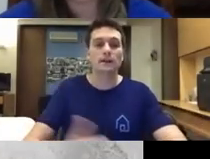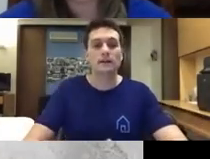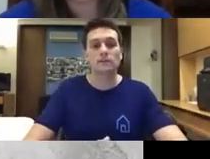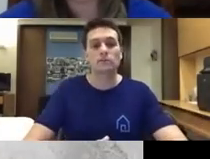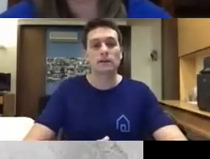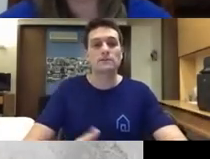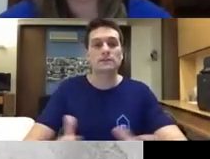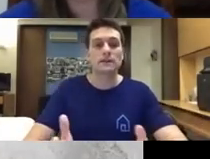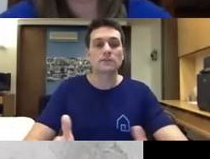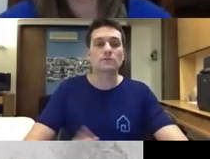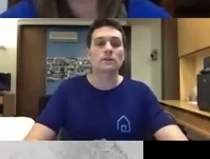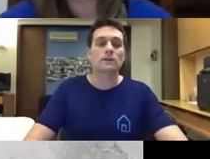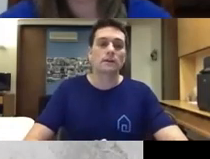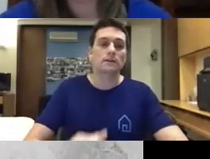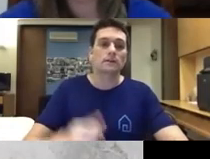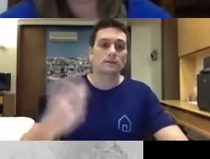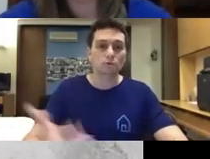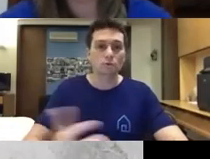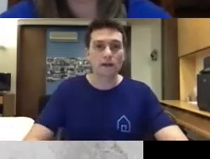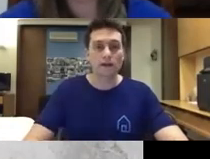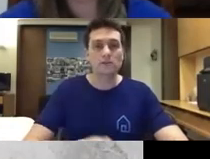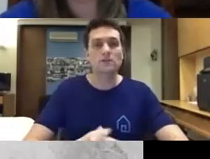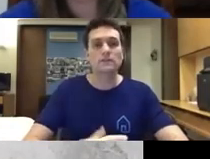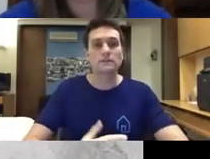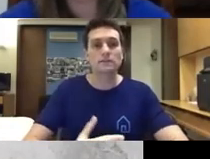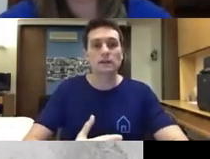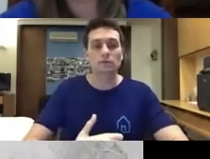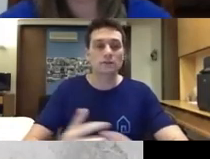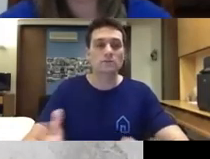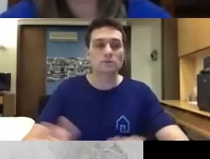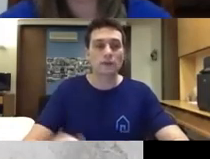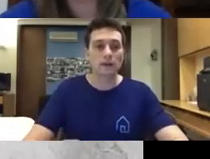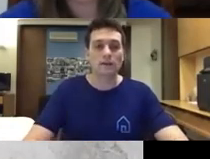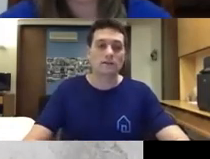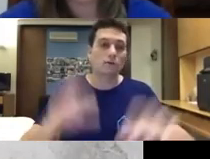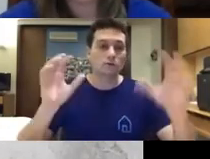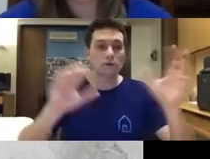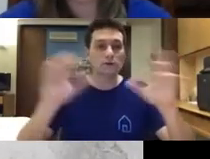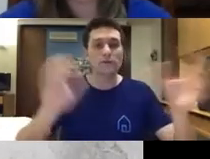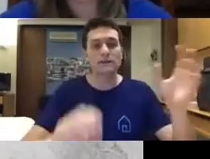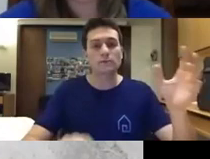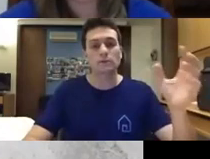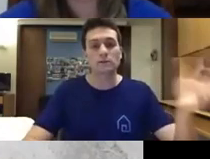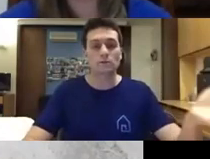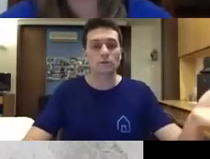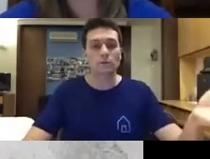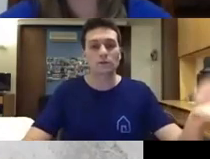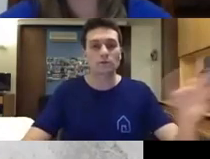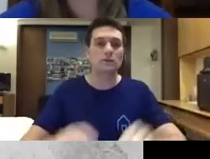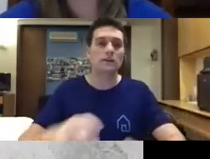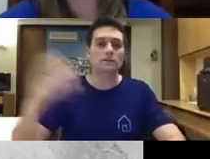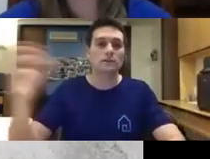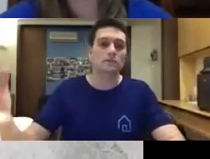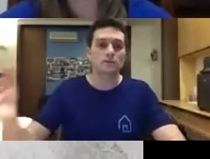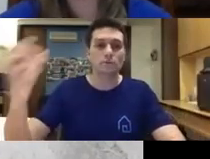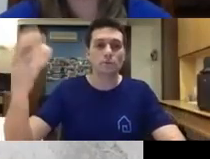evitar, no caso de incêndio, que a estrutura atinja essas temperaturas que a gente não quer. Alguns valores de referência importantes, como foi falado hoje, de